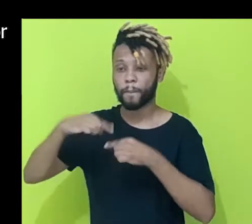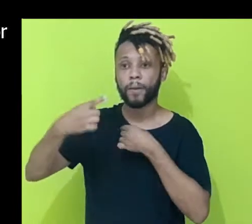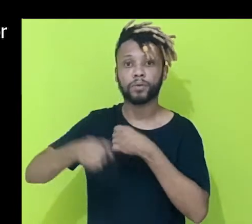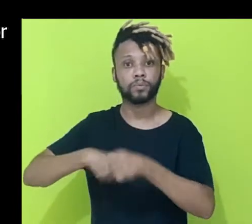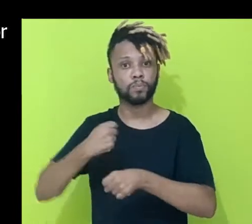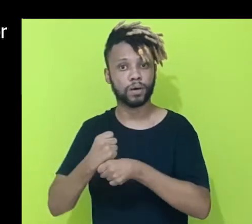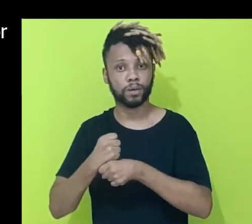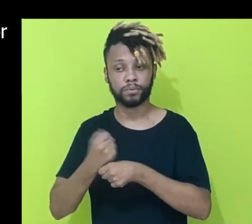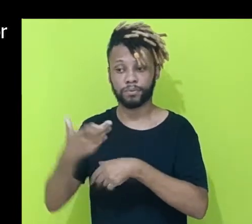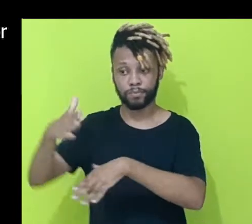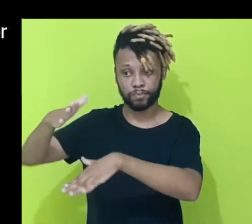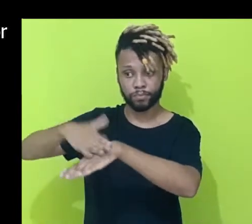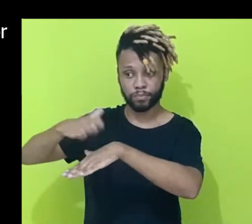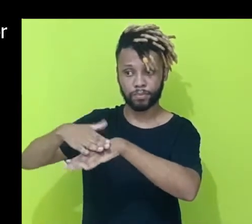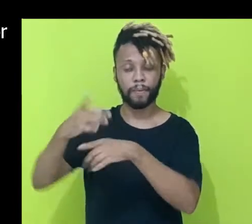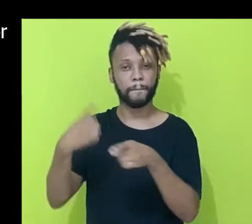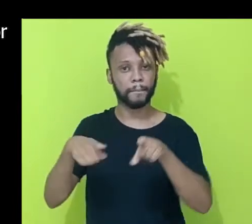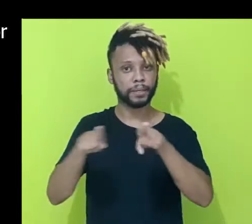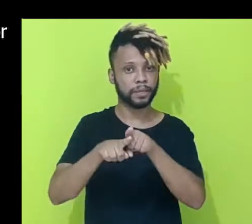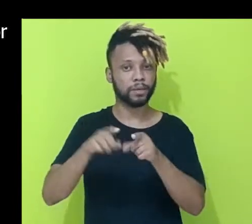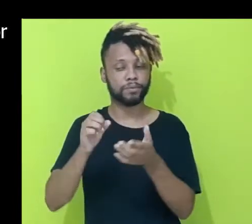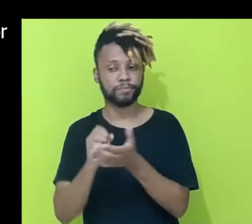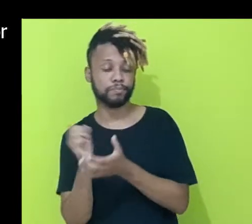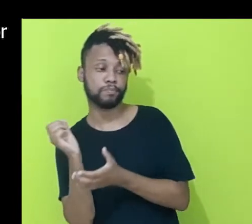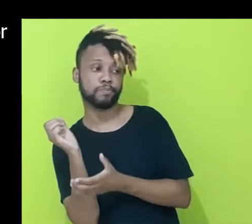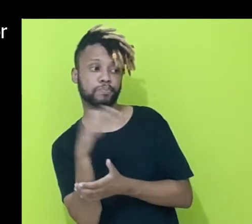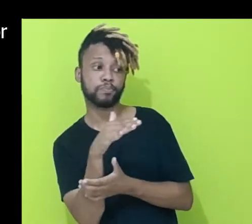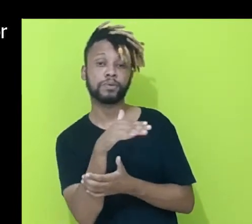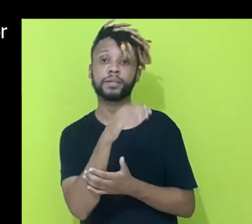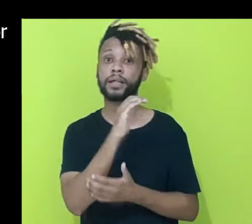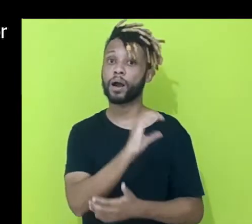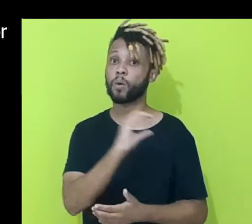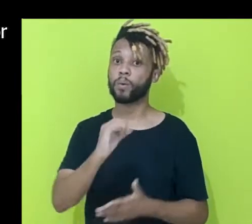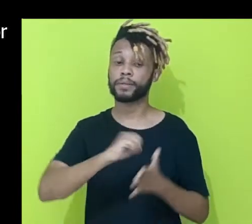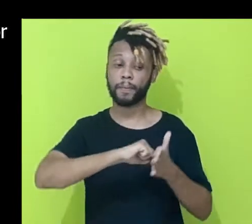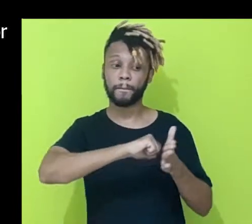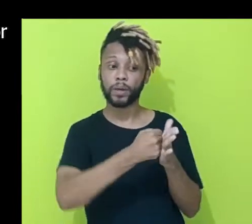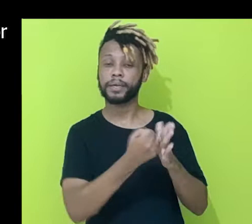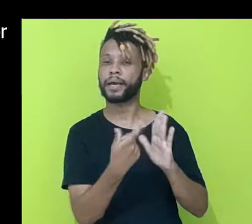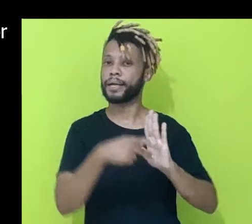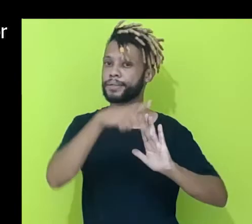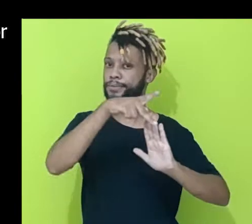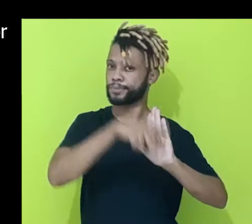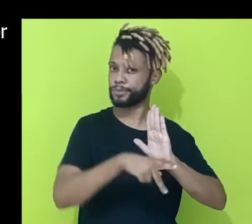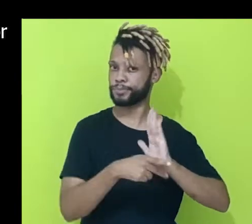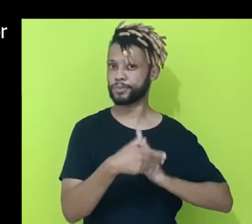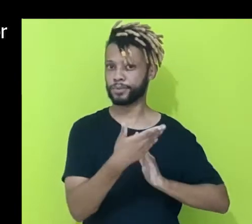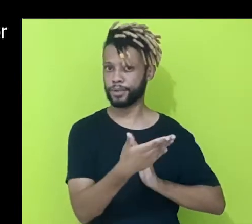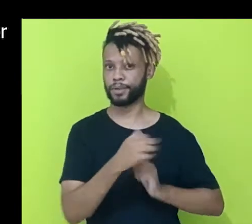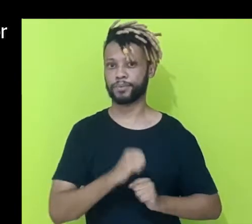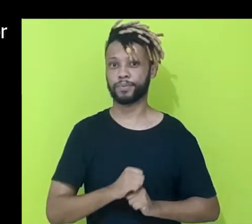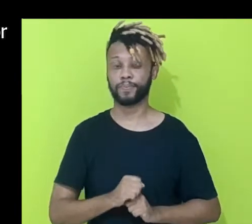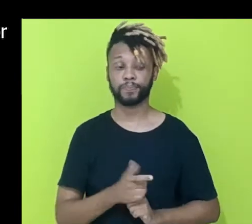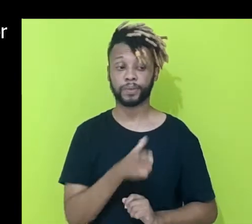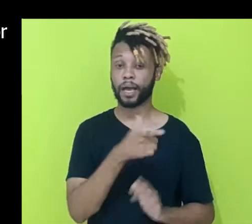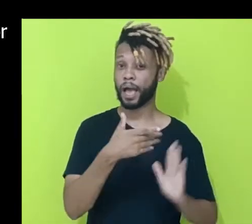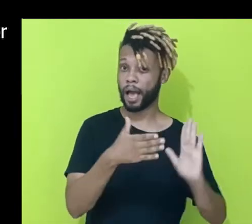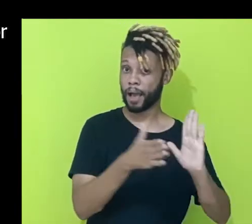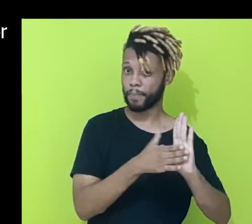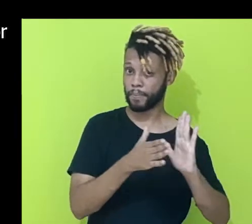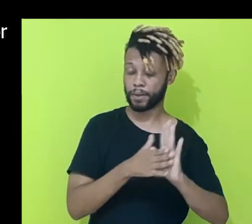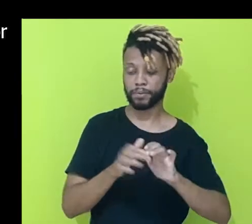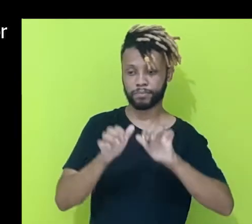pelo próprio patrocinador diretamente na conta bloqueada do projeto, tá? A proponente, que é a